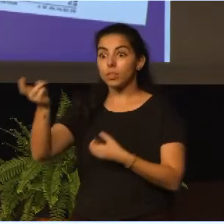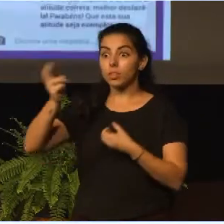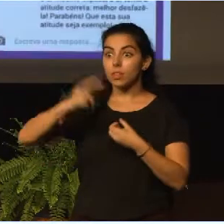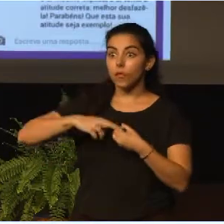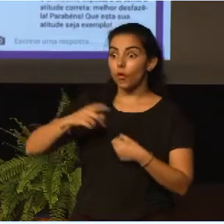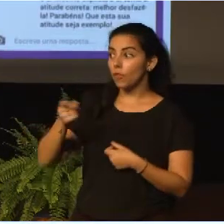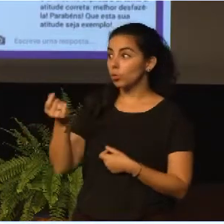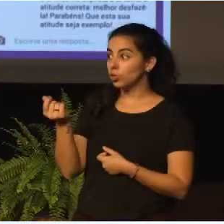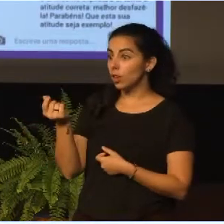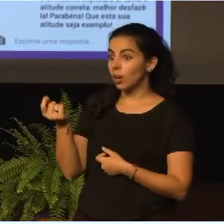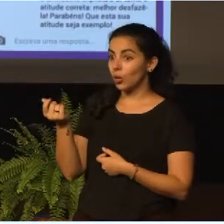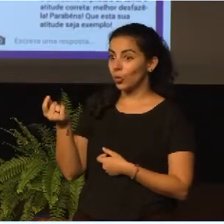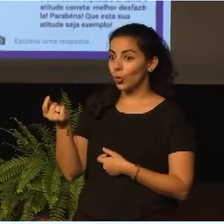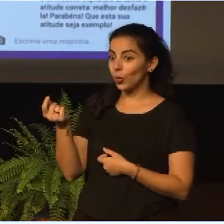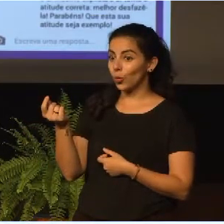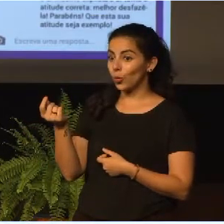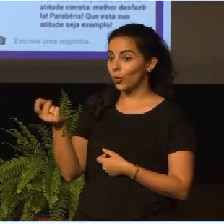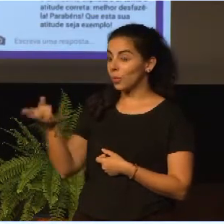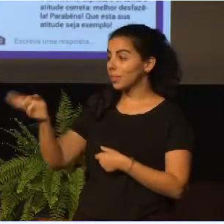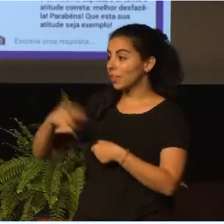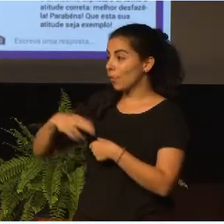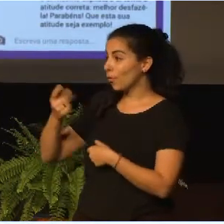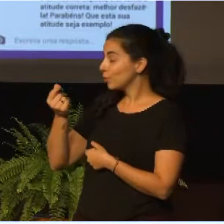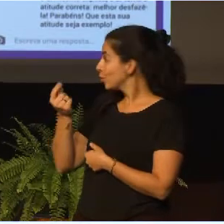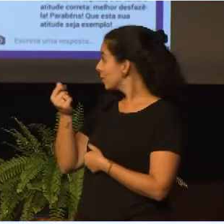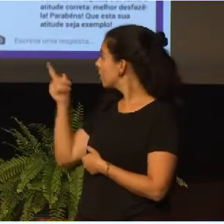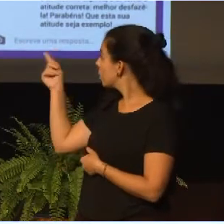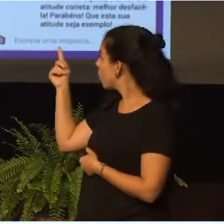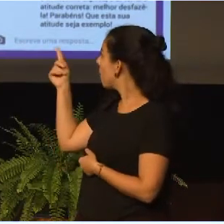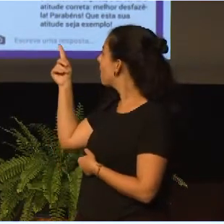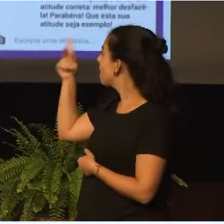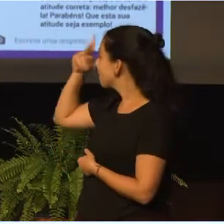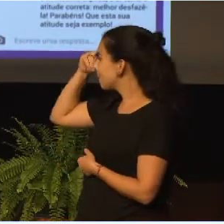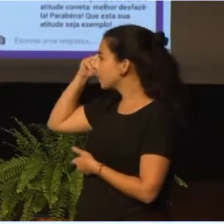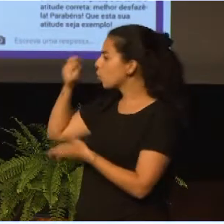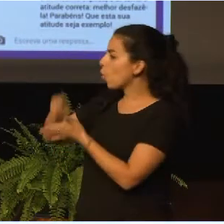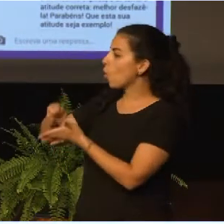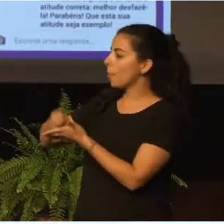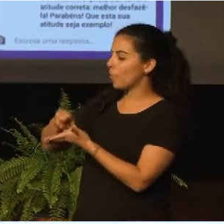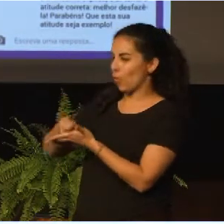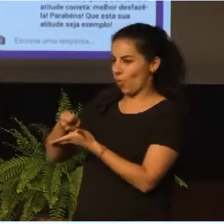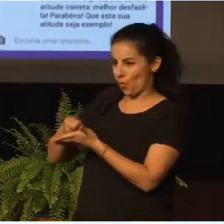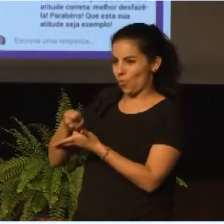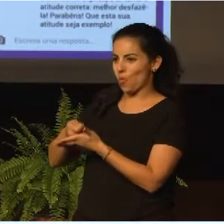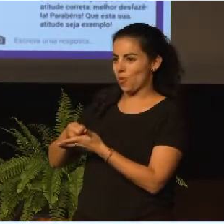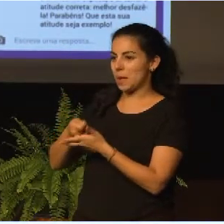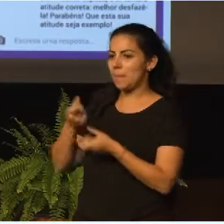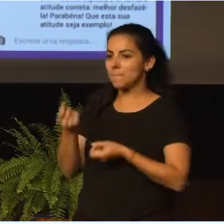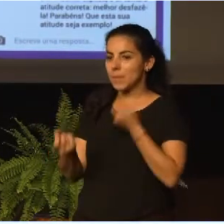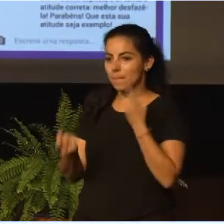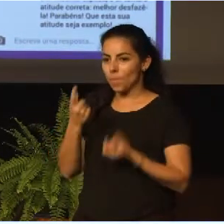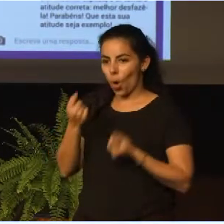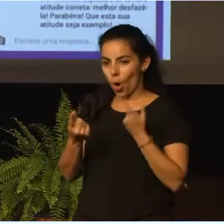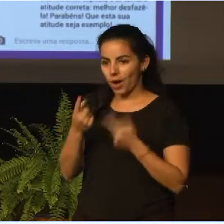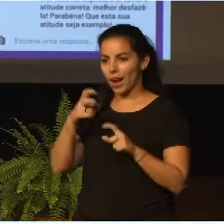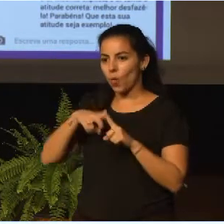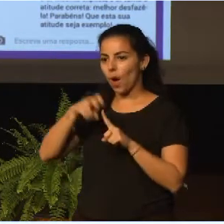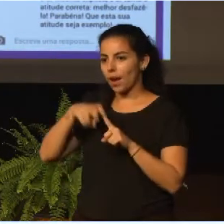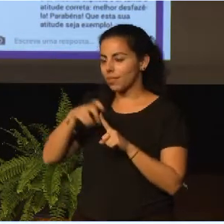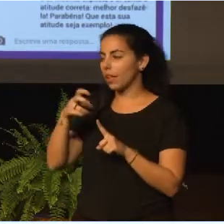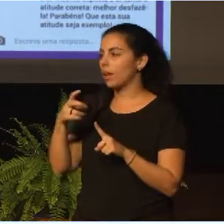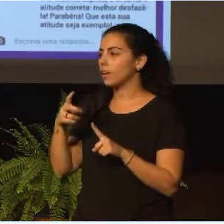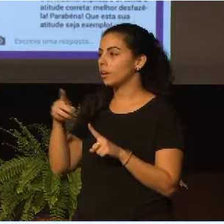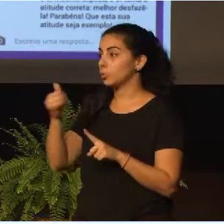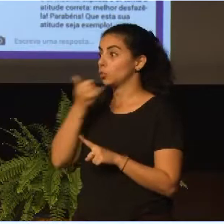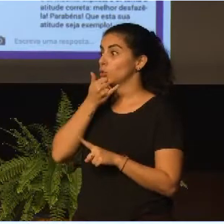legal. Aqui um outro caso, que o cara pediu um reembolso de pipoca e refrigerante, e ele pedindo desculpa e